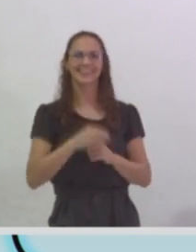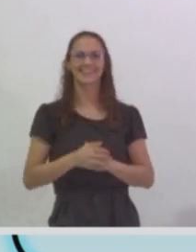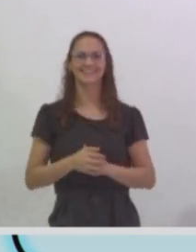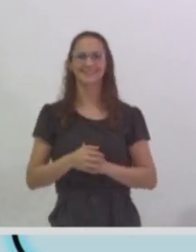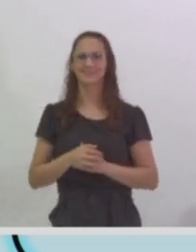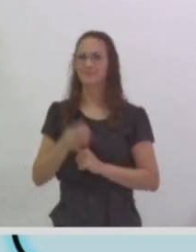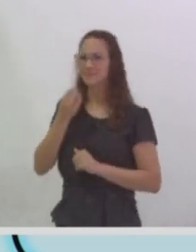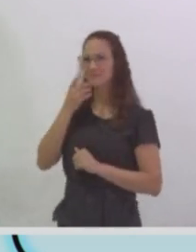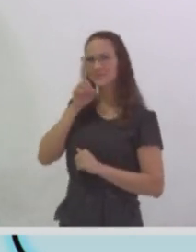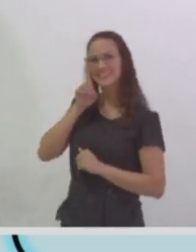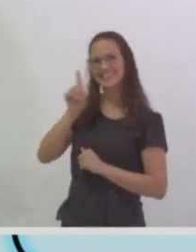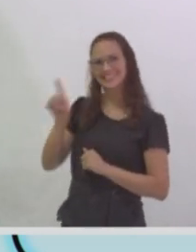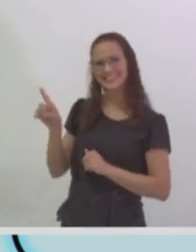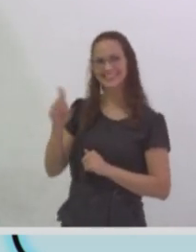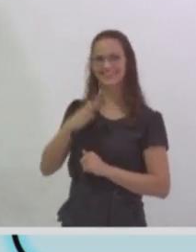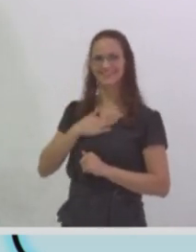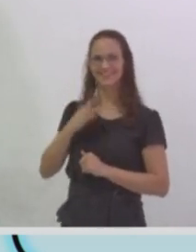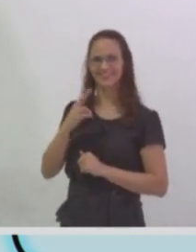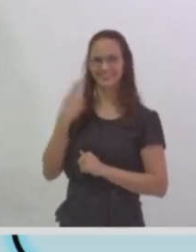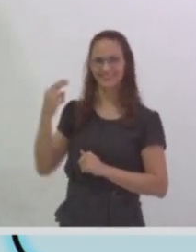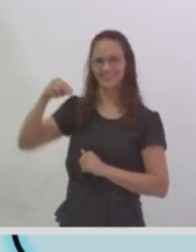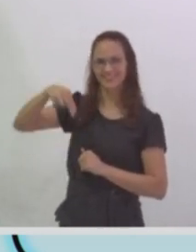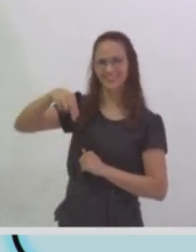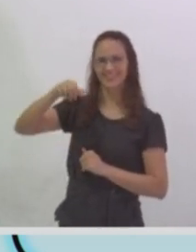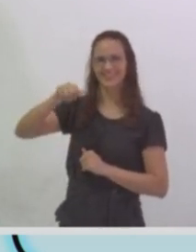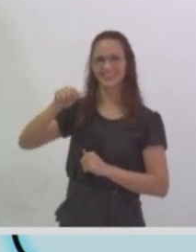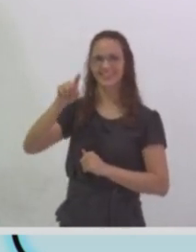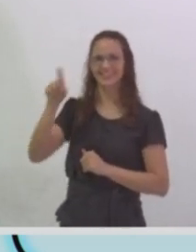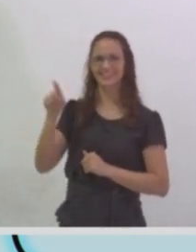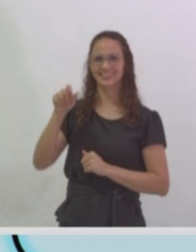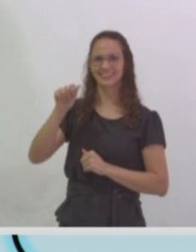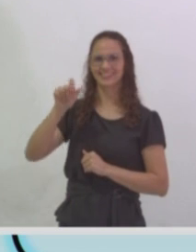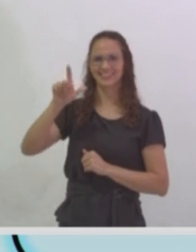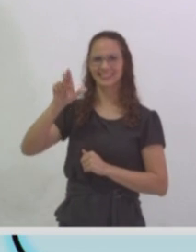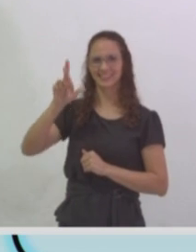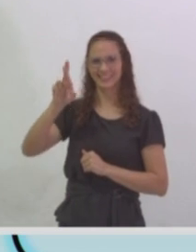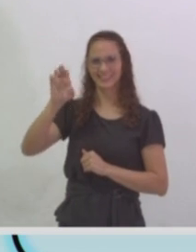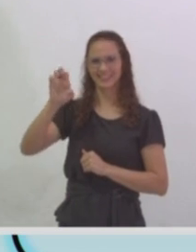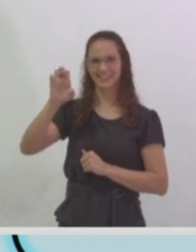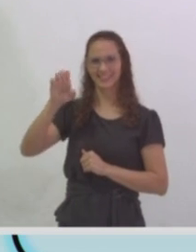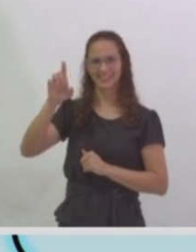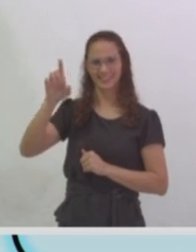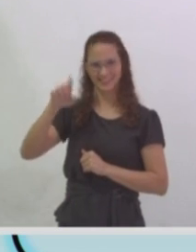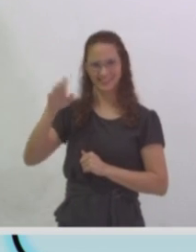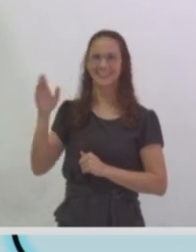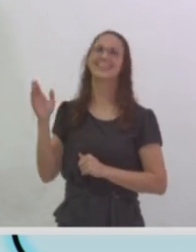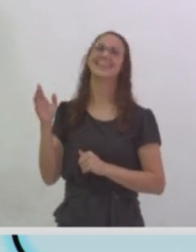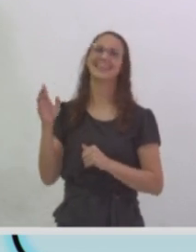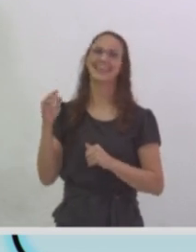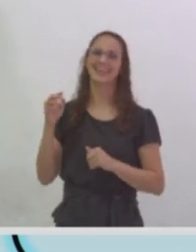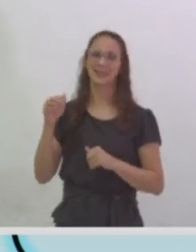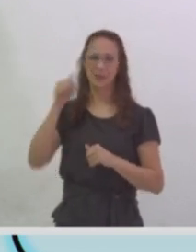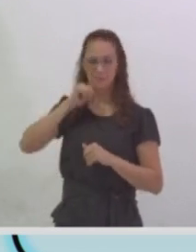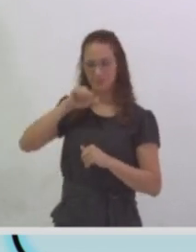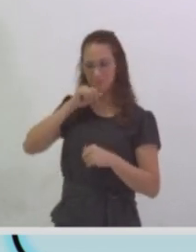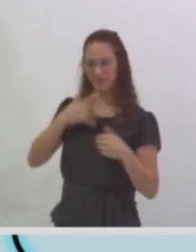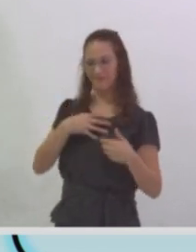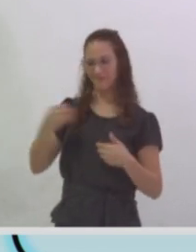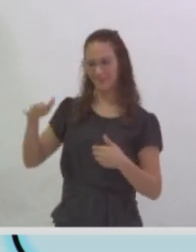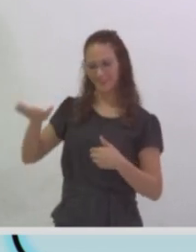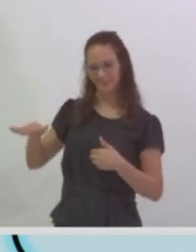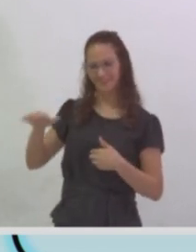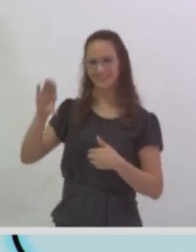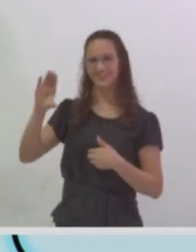Bom dia. Meu nome é Nazaré Lopes, mãe do príncipe Thierry Henry. Primeiramente, gostaria